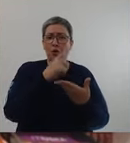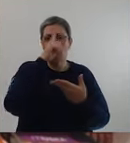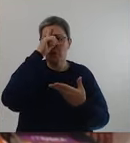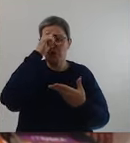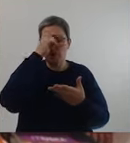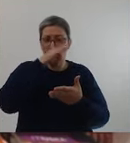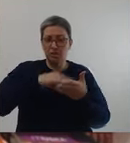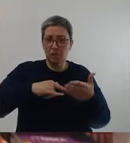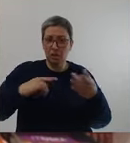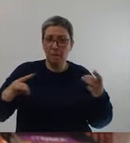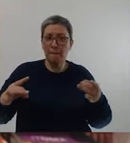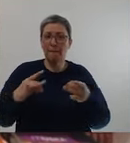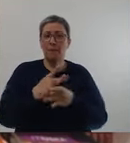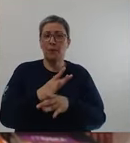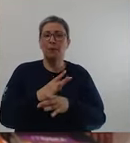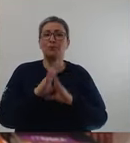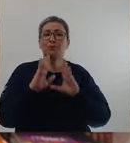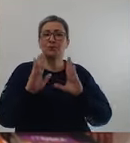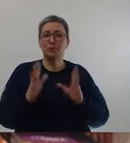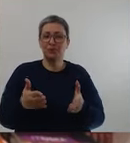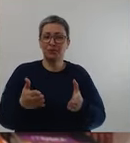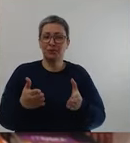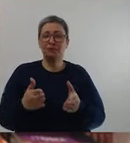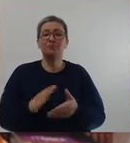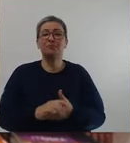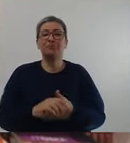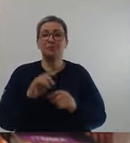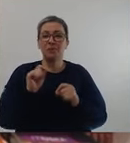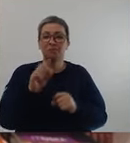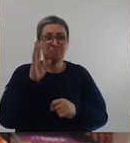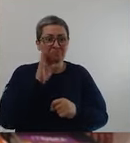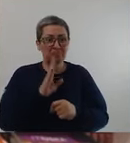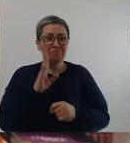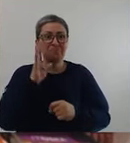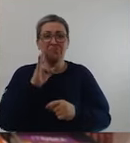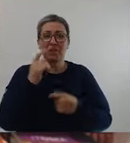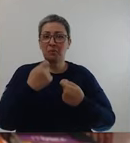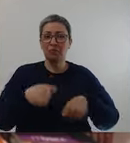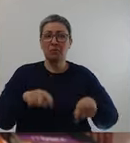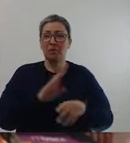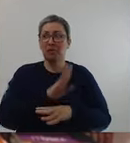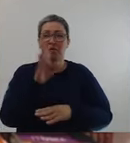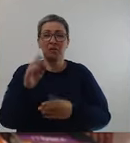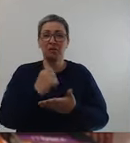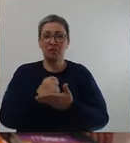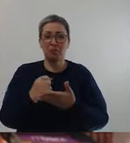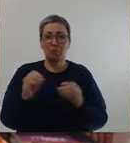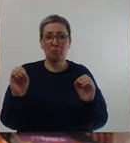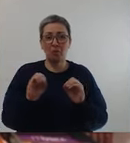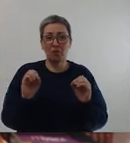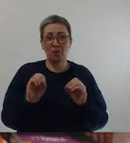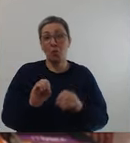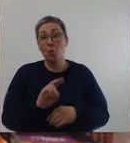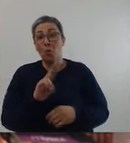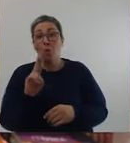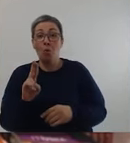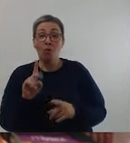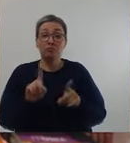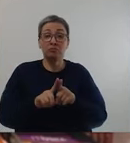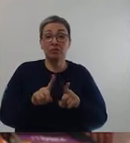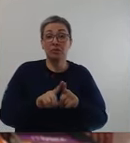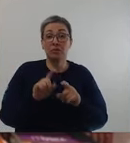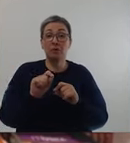hospital já com a certidão de nascimento. Olha que legal isso, não precisa nem ir no cartório, né? Ou